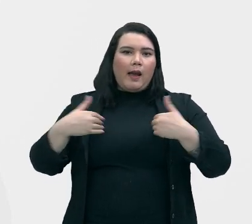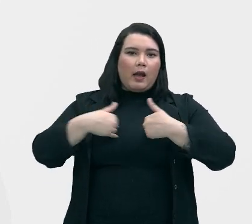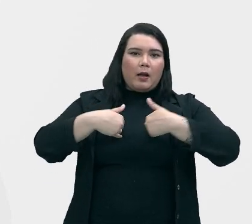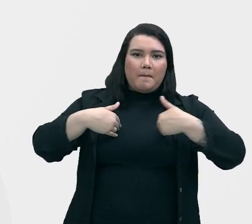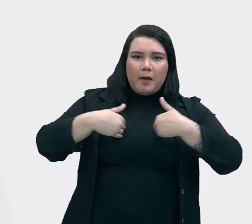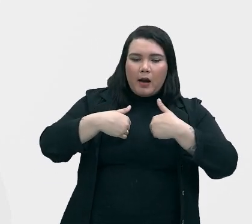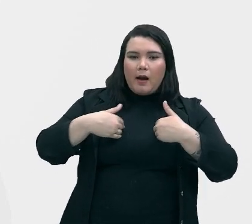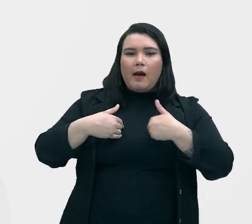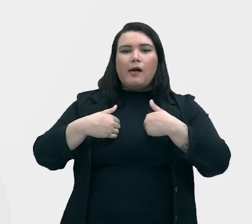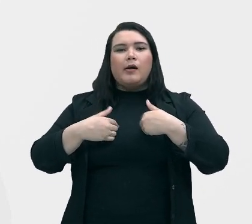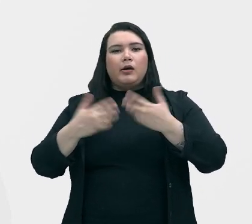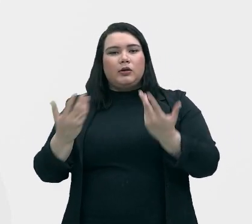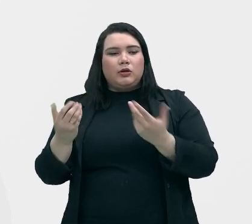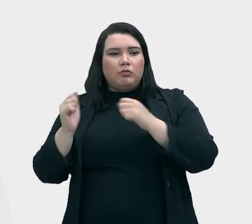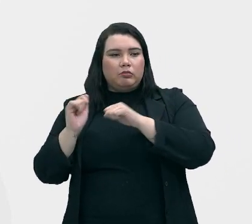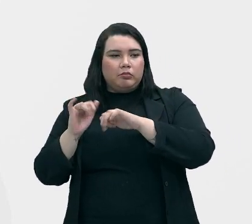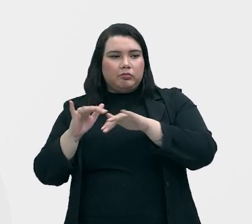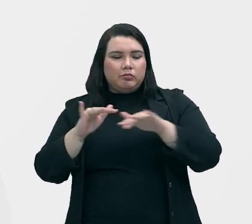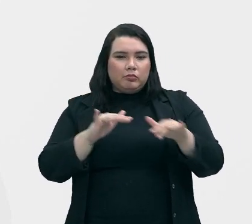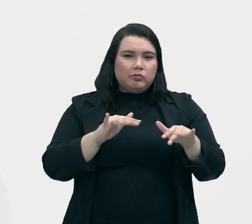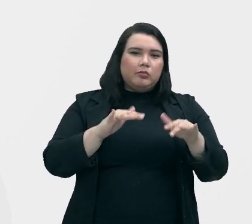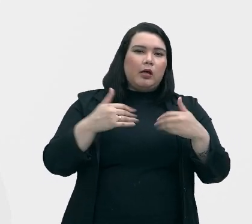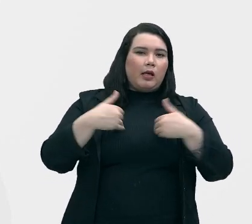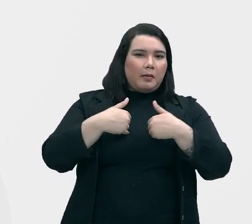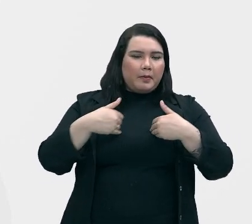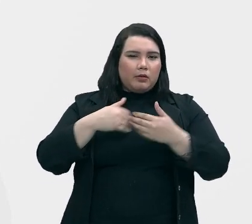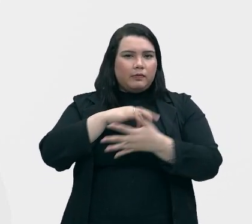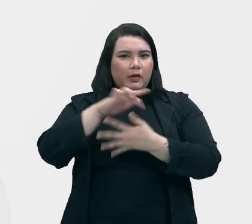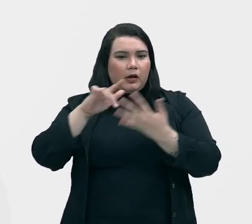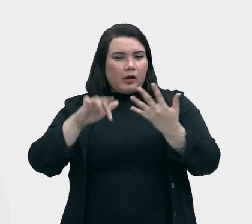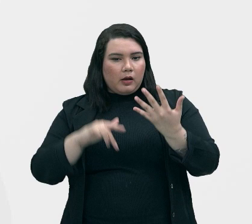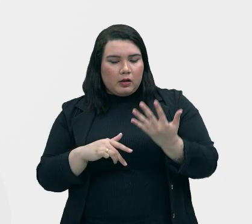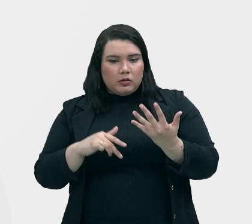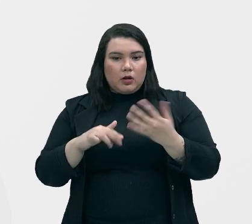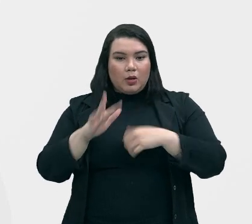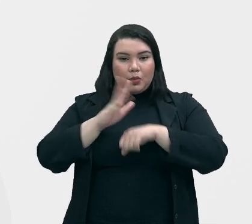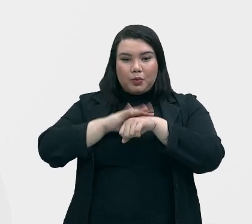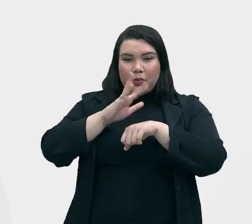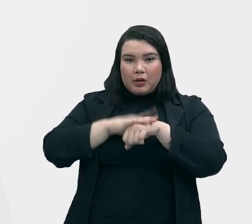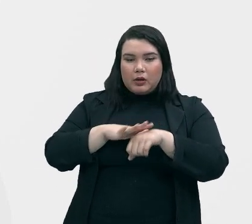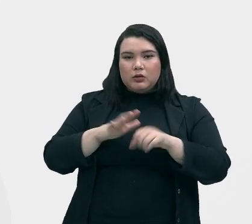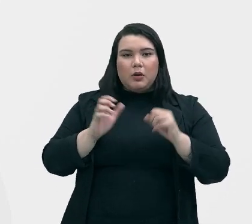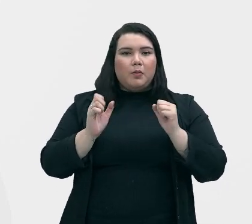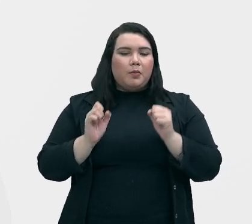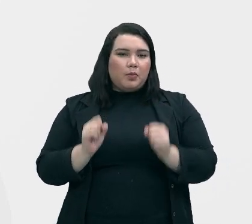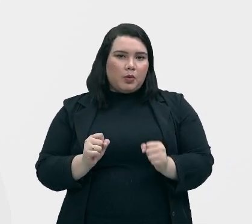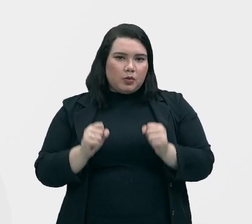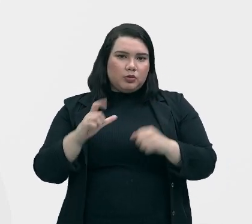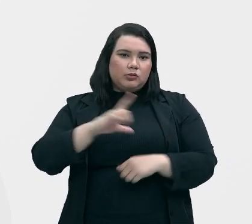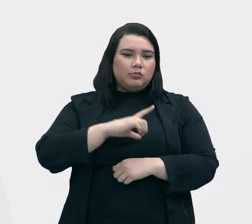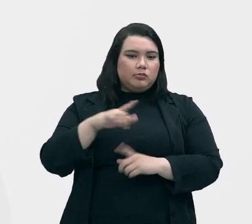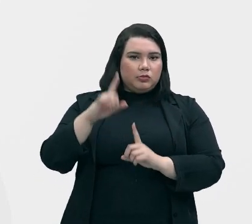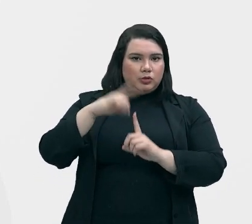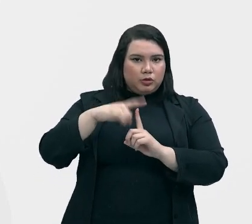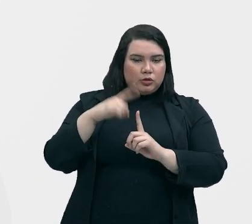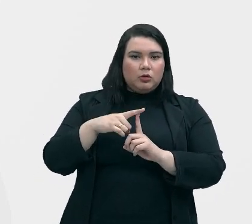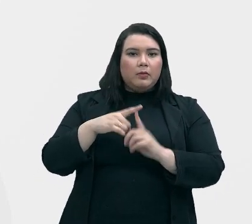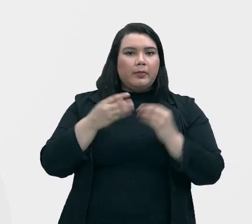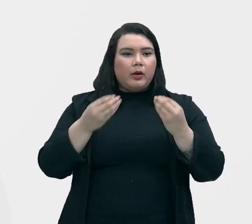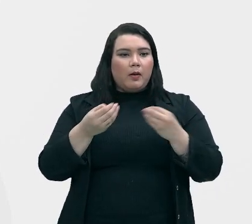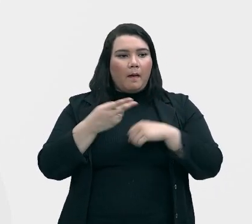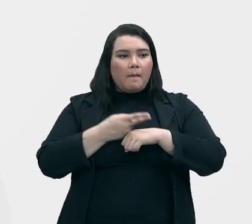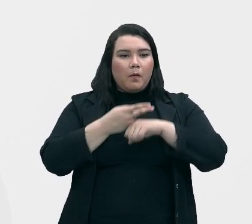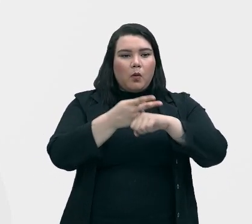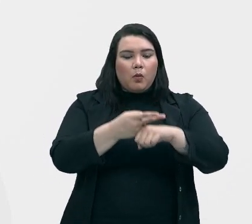né? Animais maiores, animais menores, vetores de doenças podem ter esse tipo de migração para buscar um